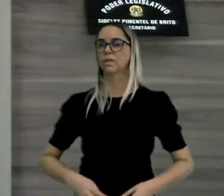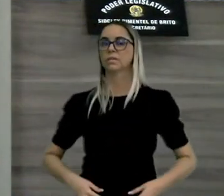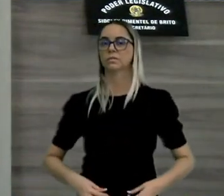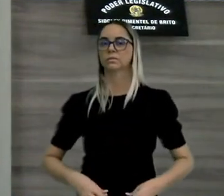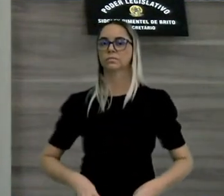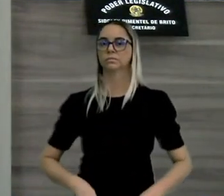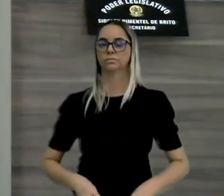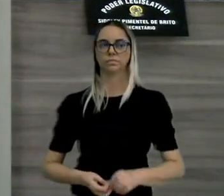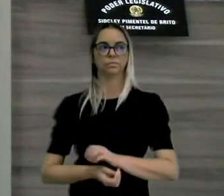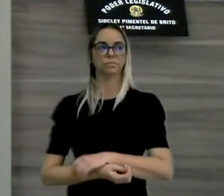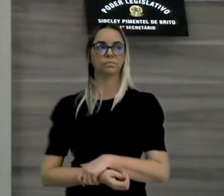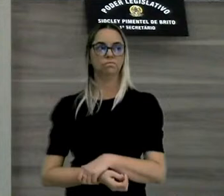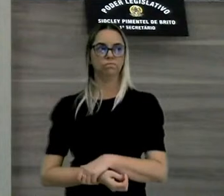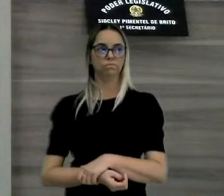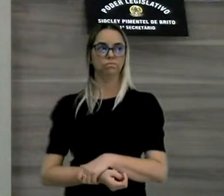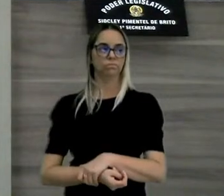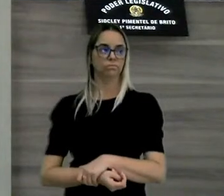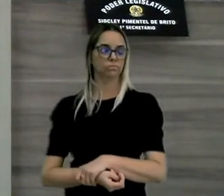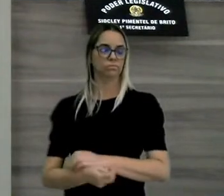assessoria